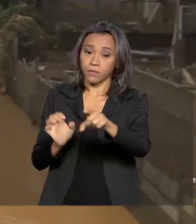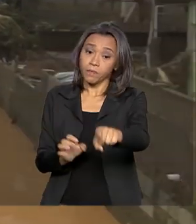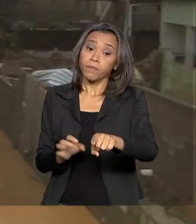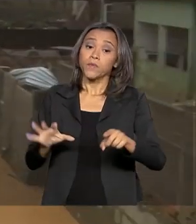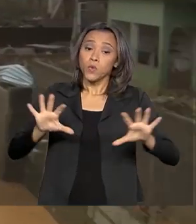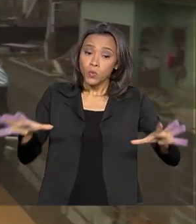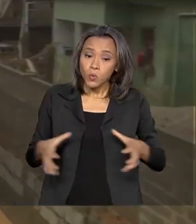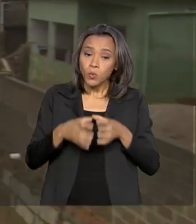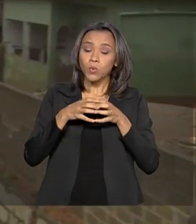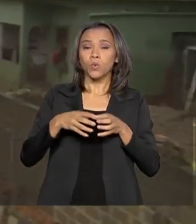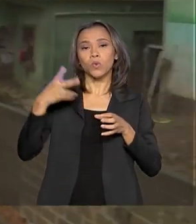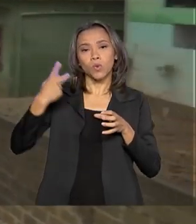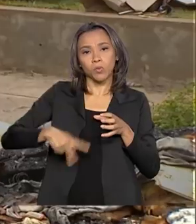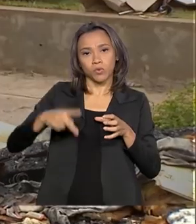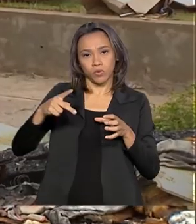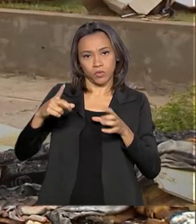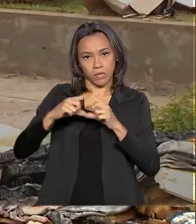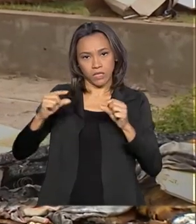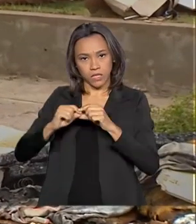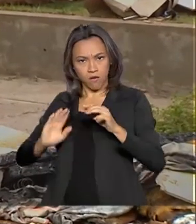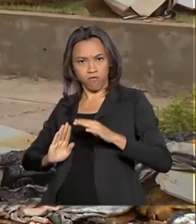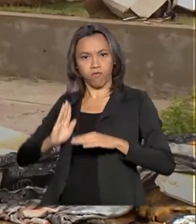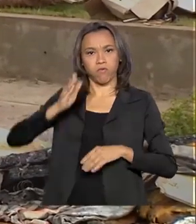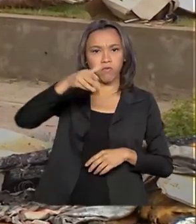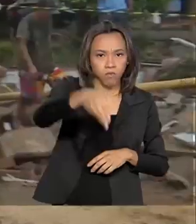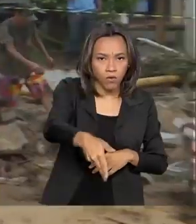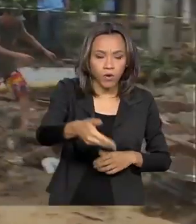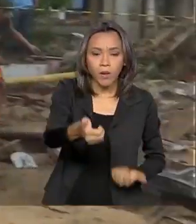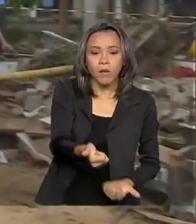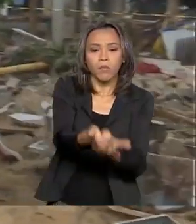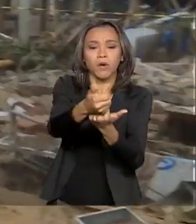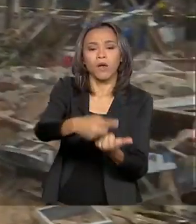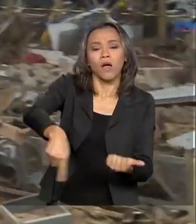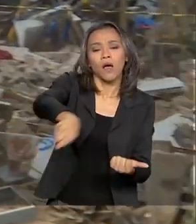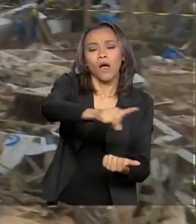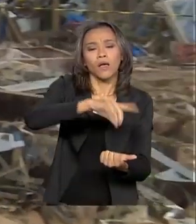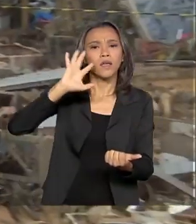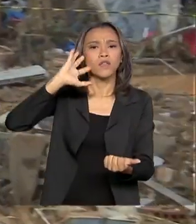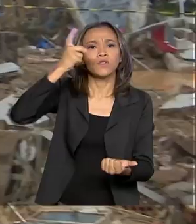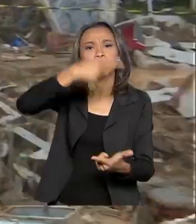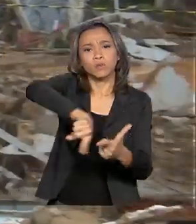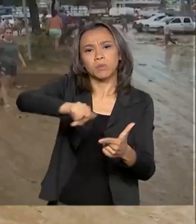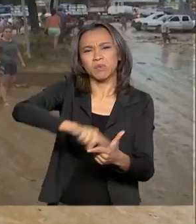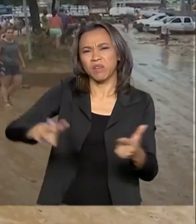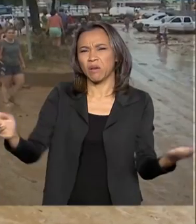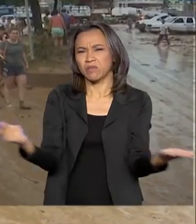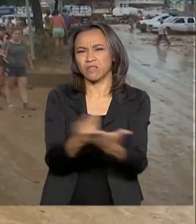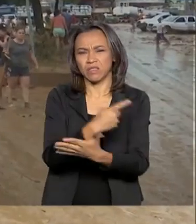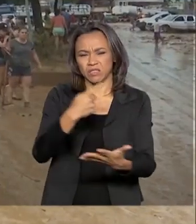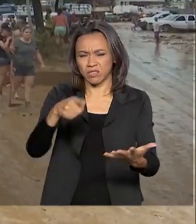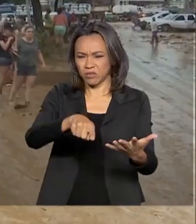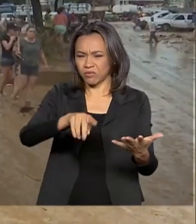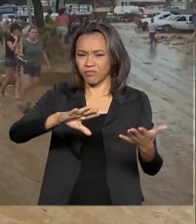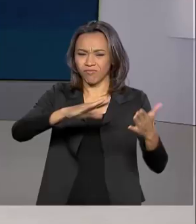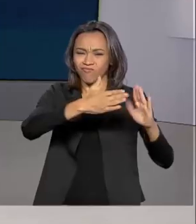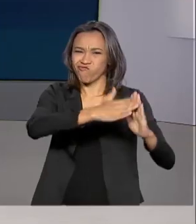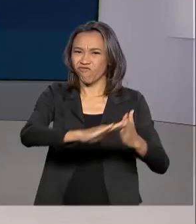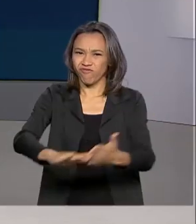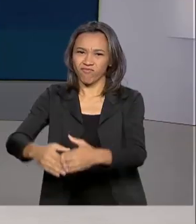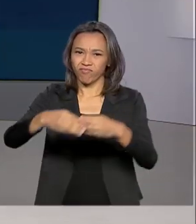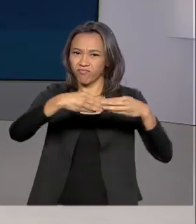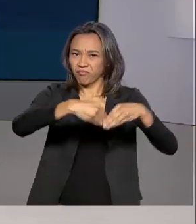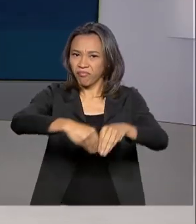nacional estão nos dois estados para auxiliar na mitigação dos danos humanos e materiais provocados pelas fortes chuvas